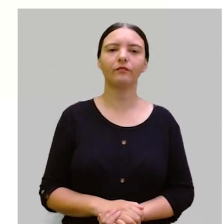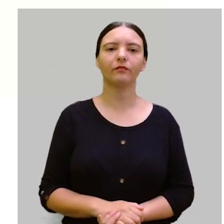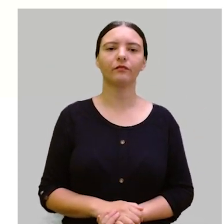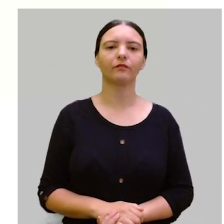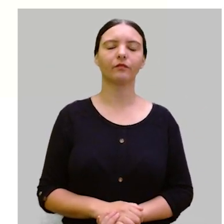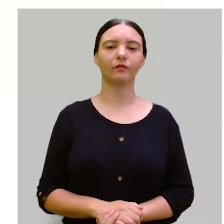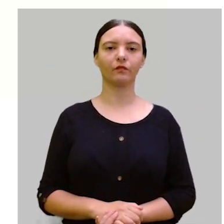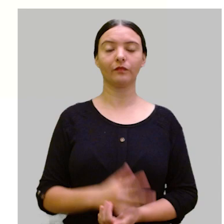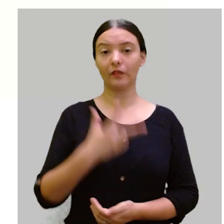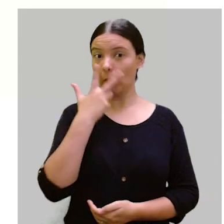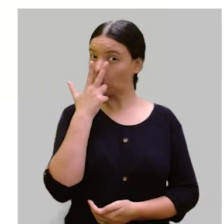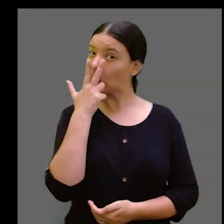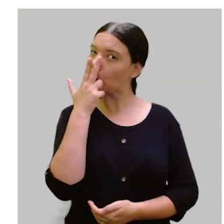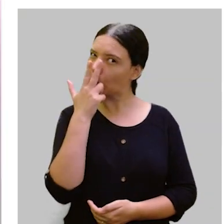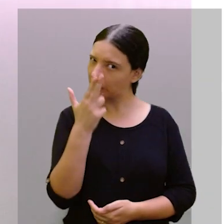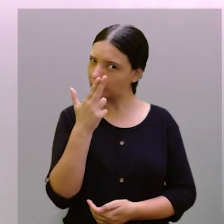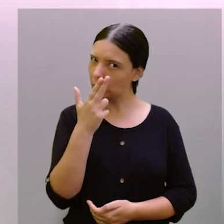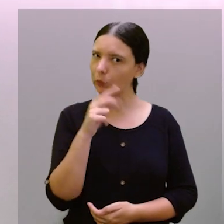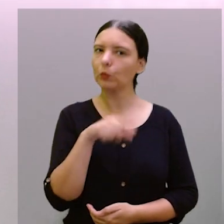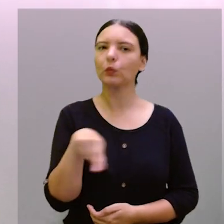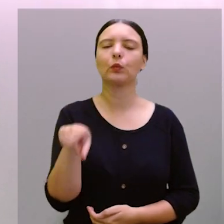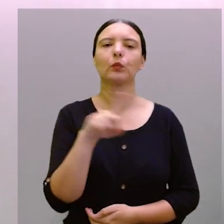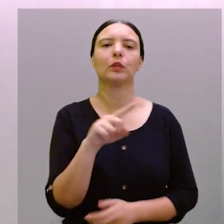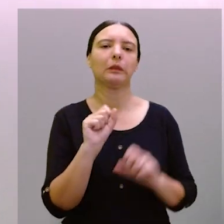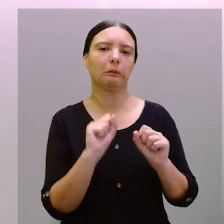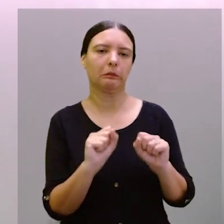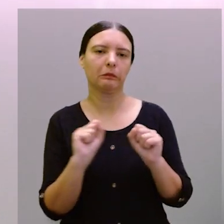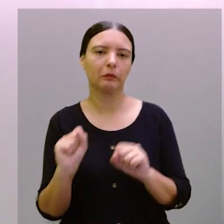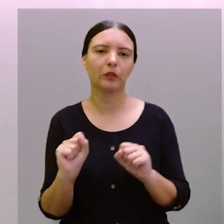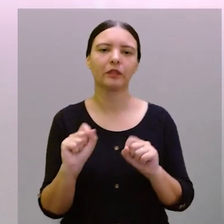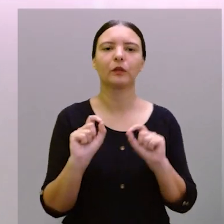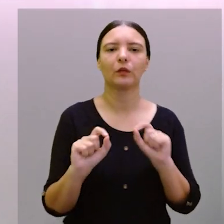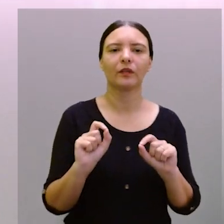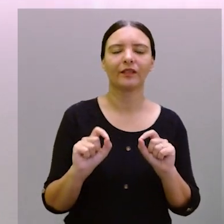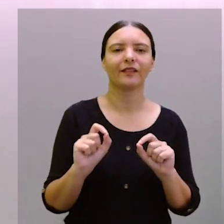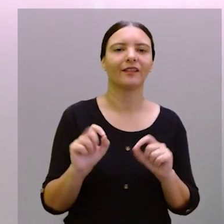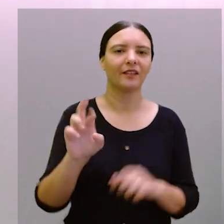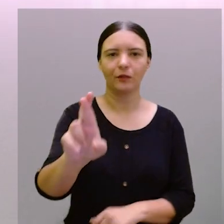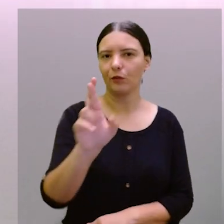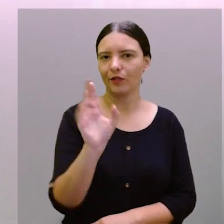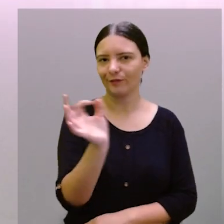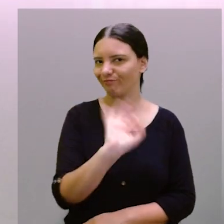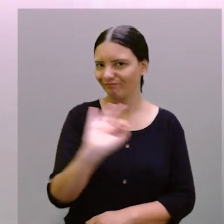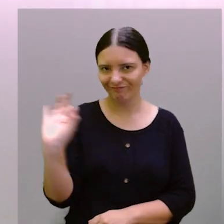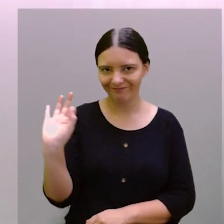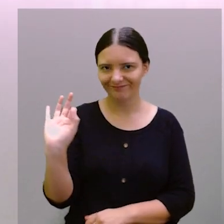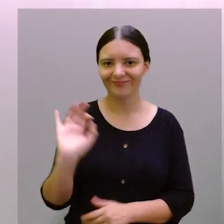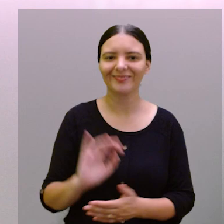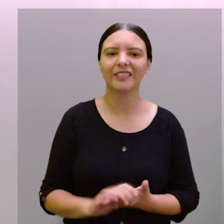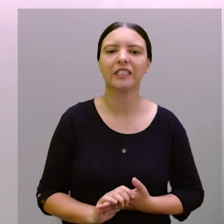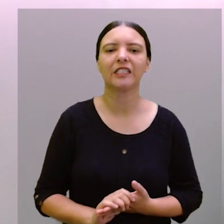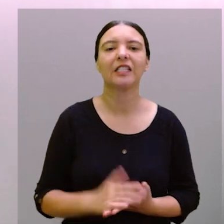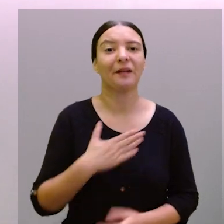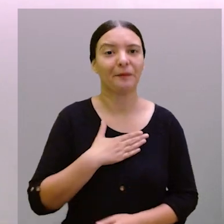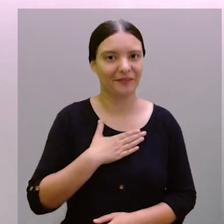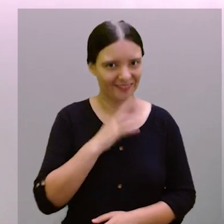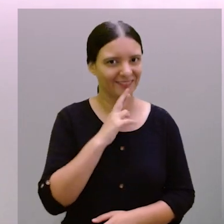Eu acho que você pode, apesar da resposta ótima do colega, eu vou dar a